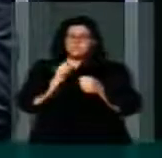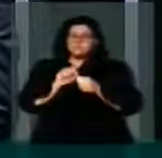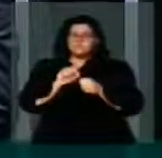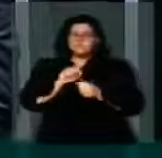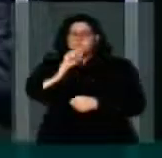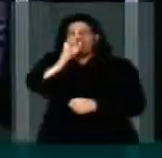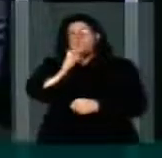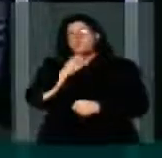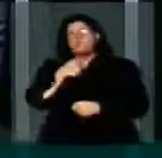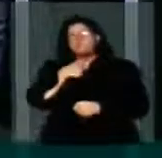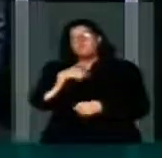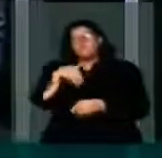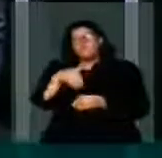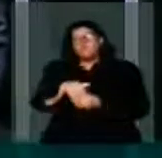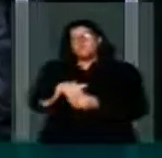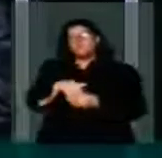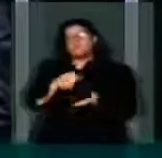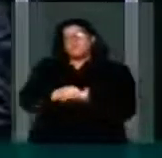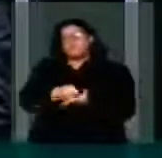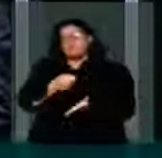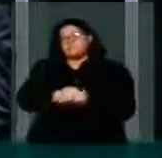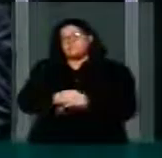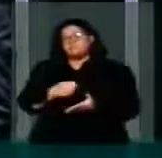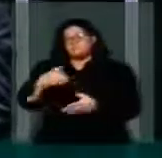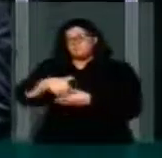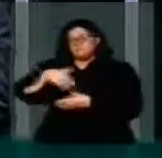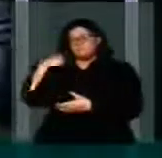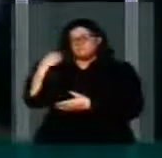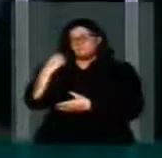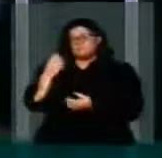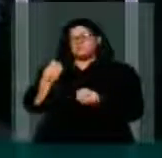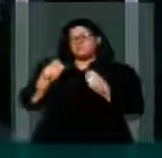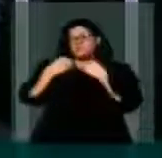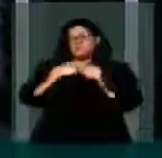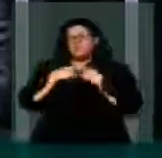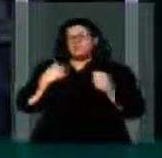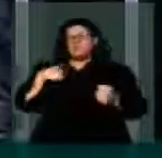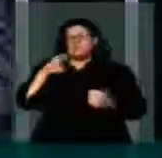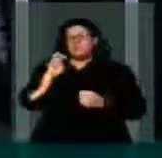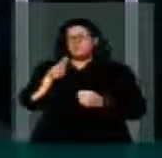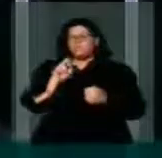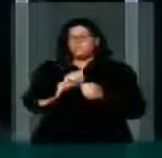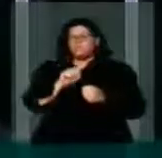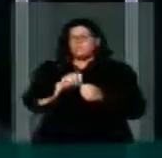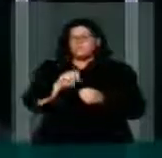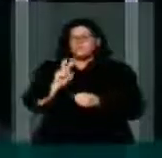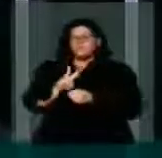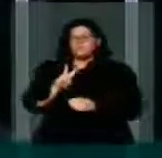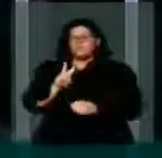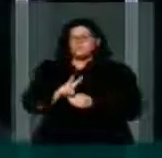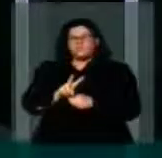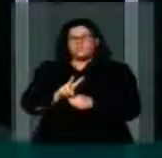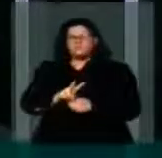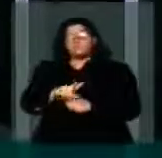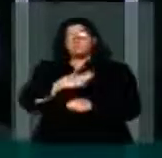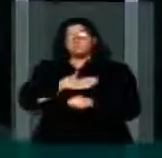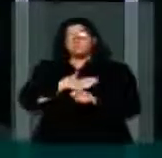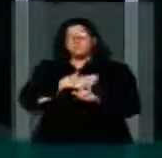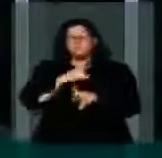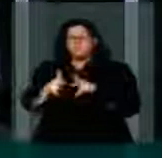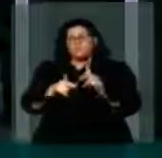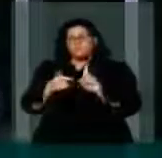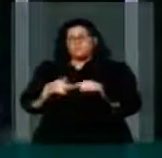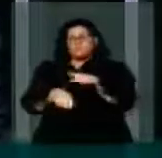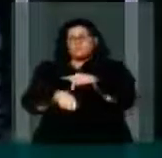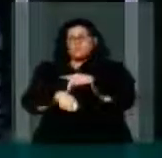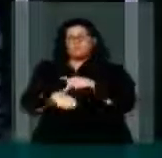voto que me foi garantido por meus queridos eleitores, que eu o farei para defender a pátria, meu povo